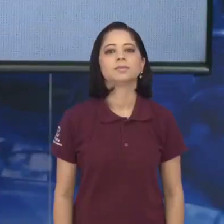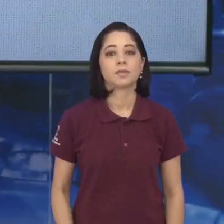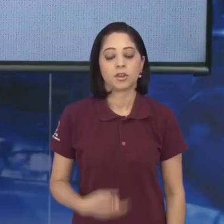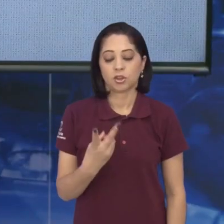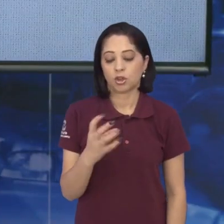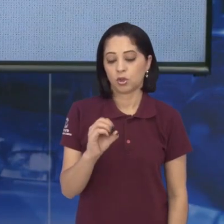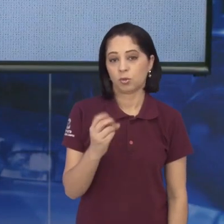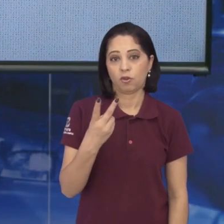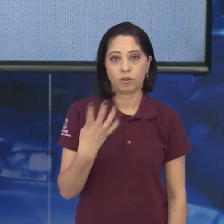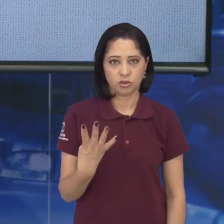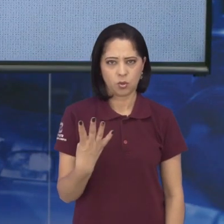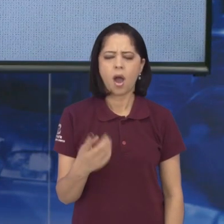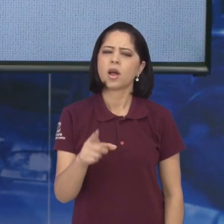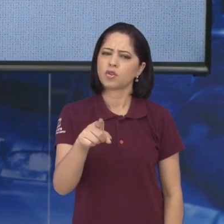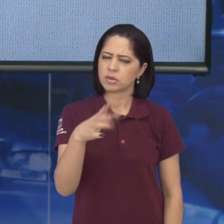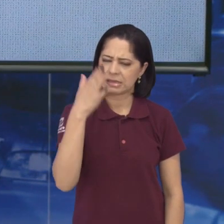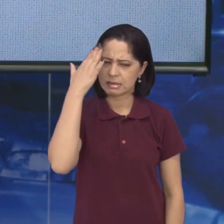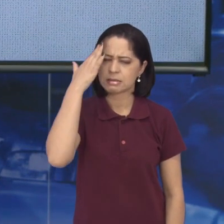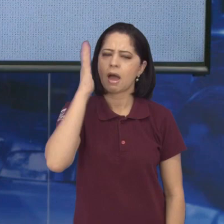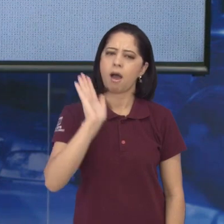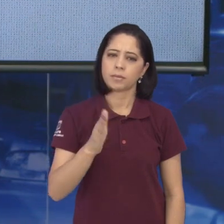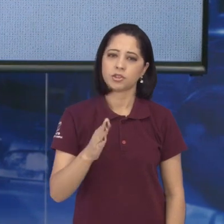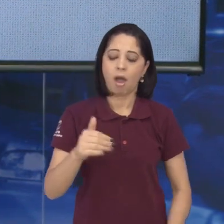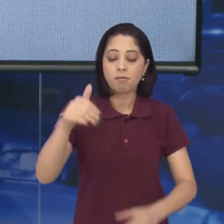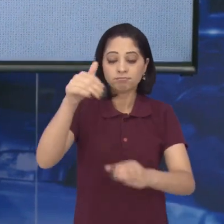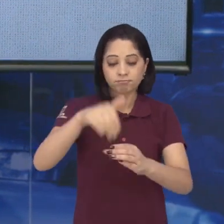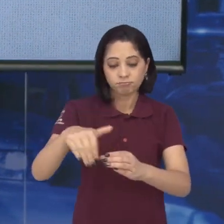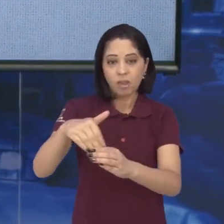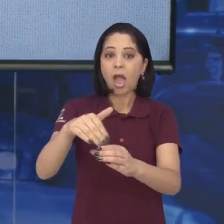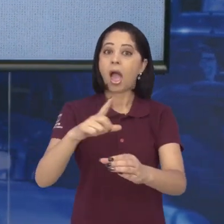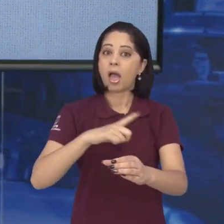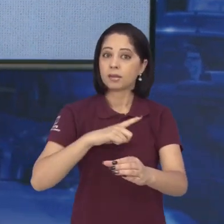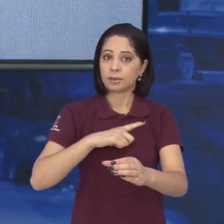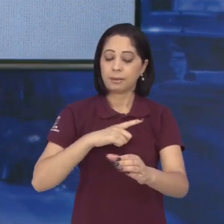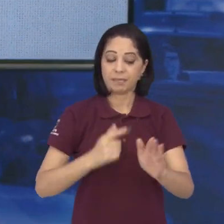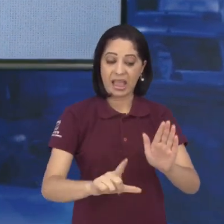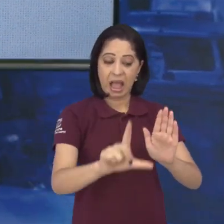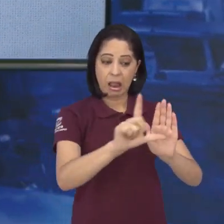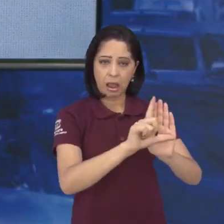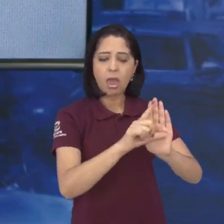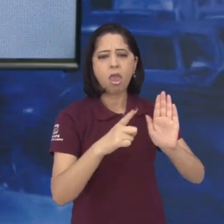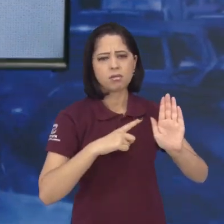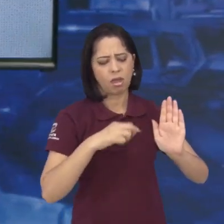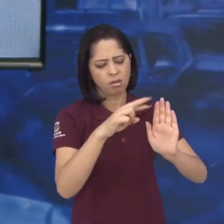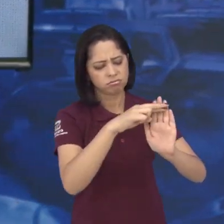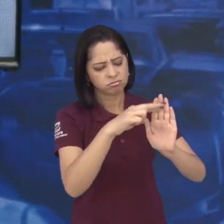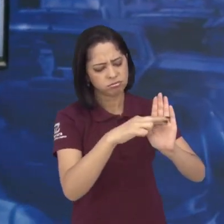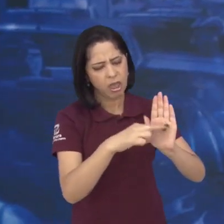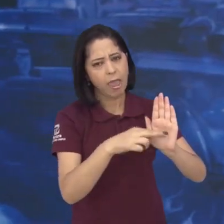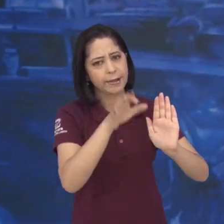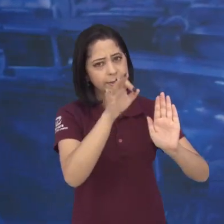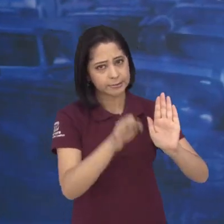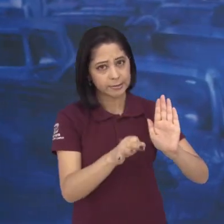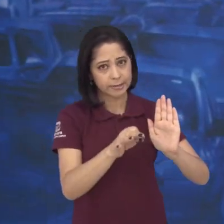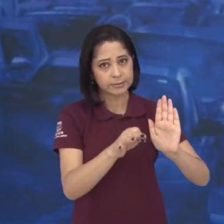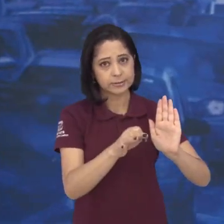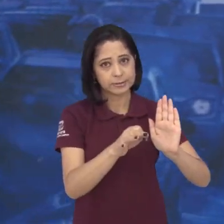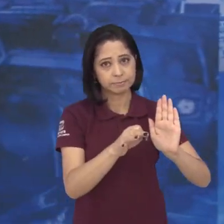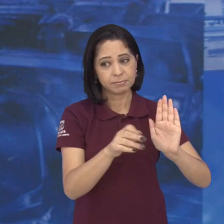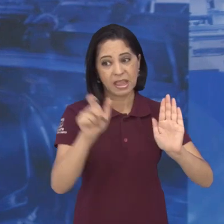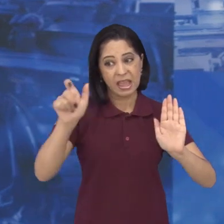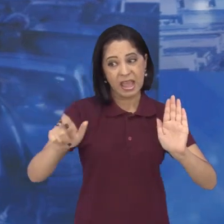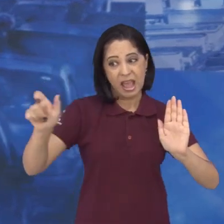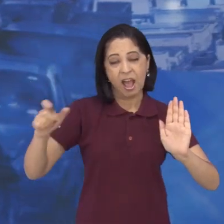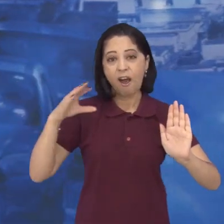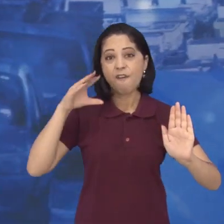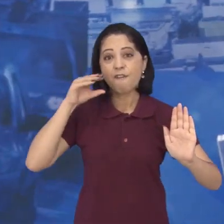Em 2024, como você já sabe, é ano eleitoral e a legislação estabelece restrições aos agentes